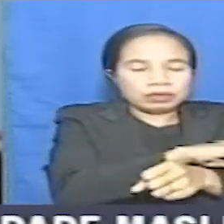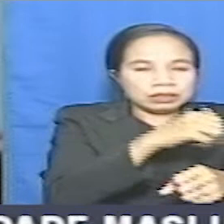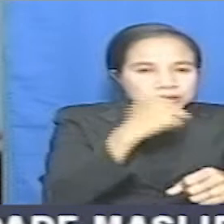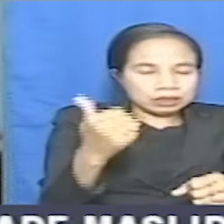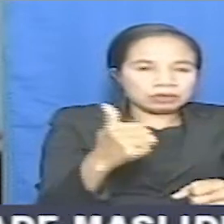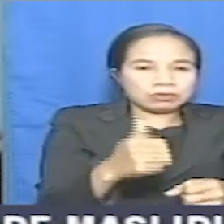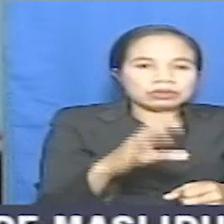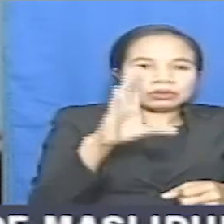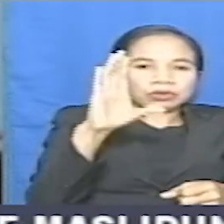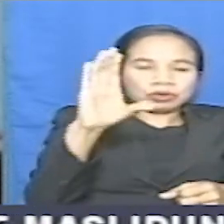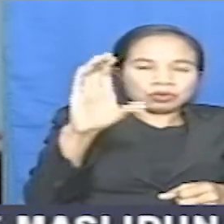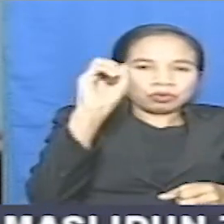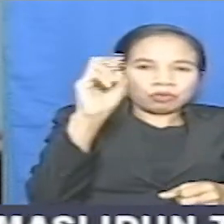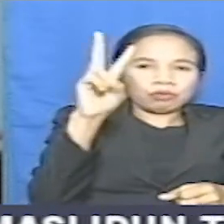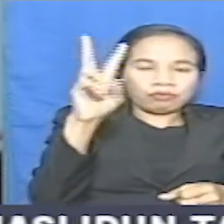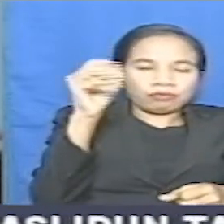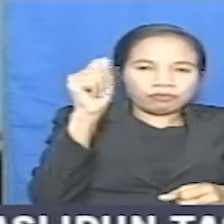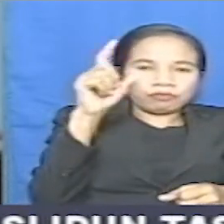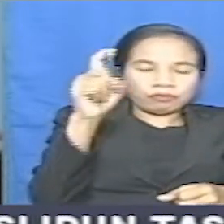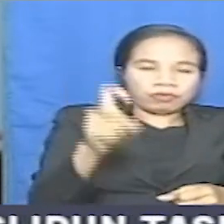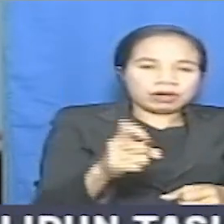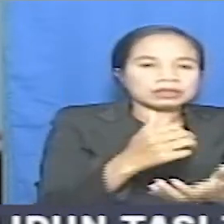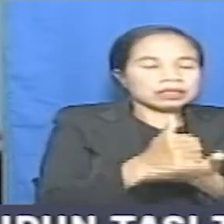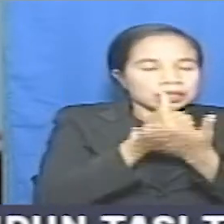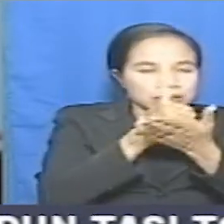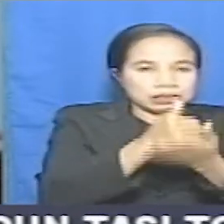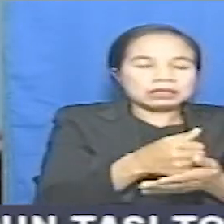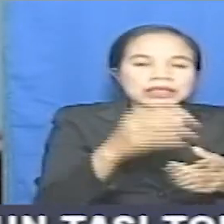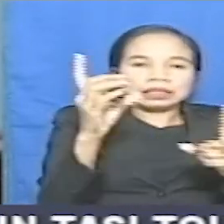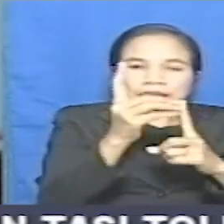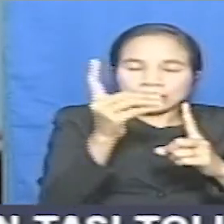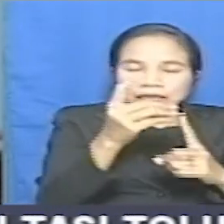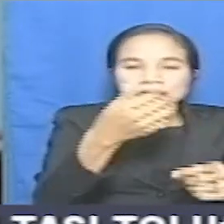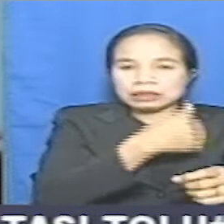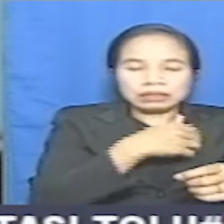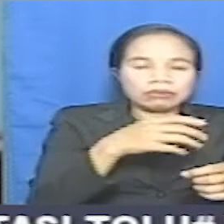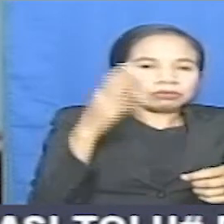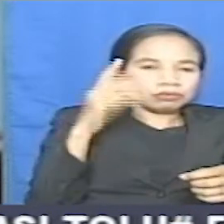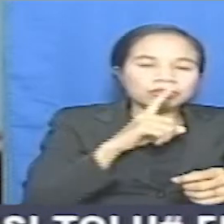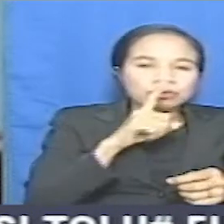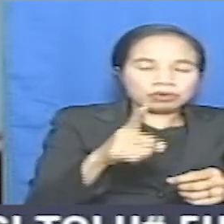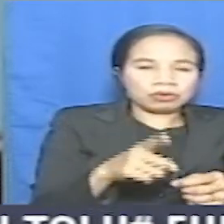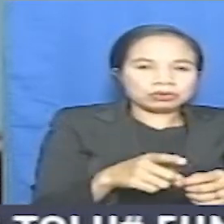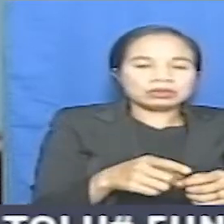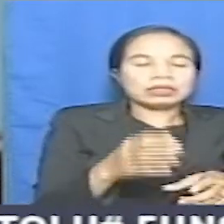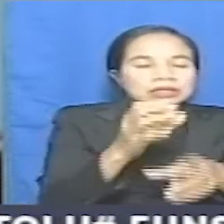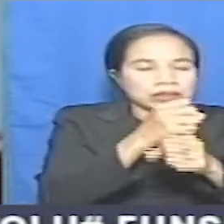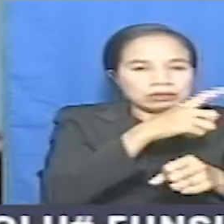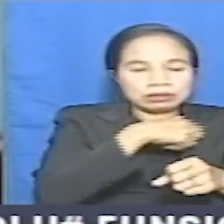Facility. Também uma data, né, que se dá a certeza. Nós temos vacina cedo com o China, né,